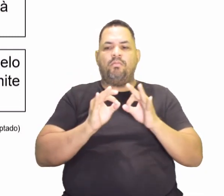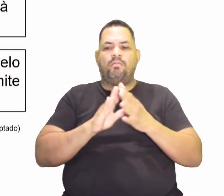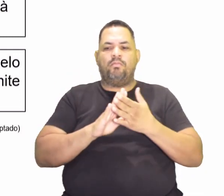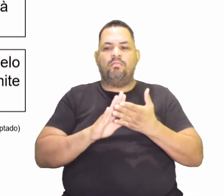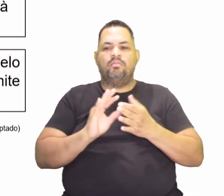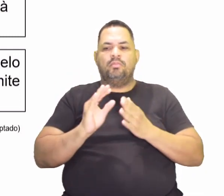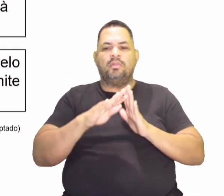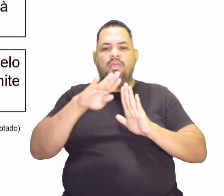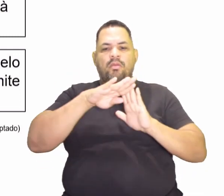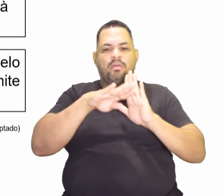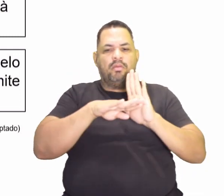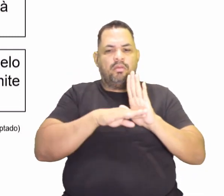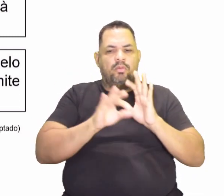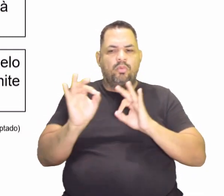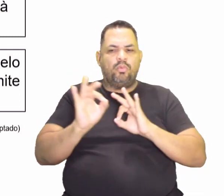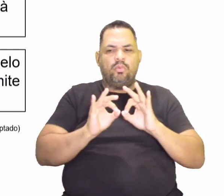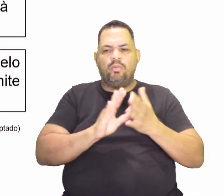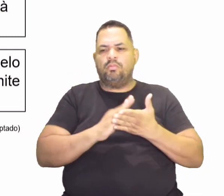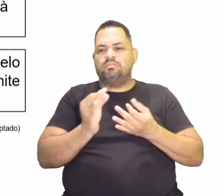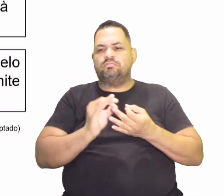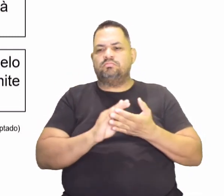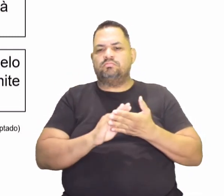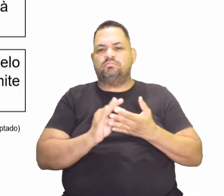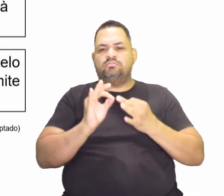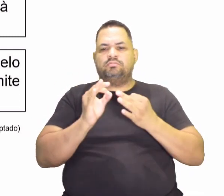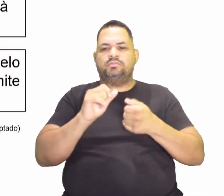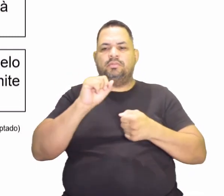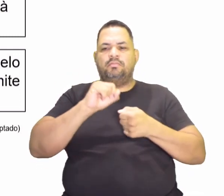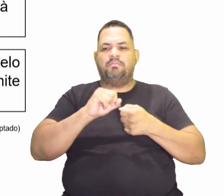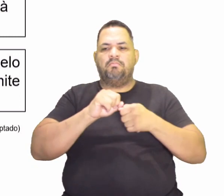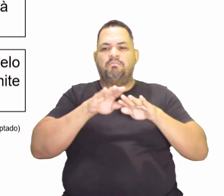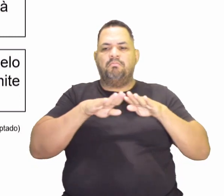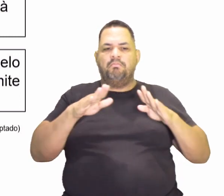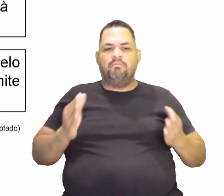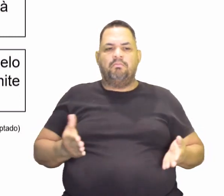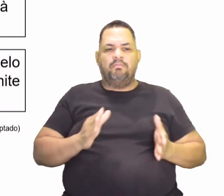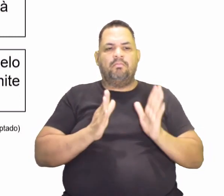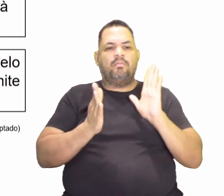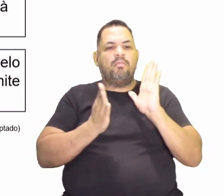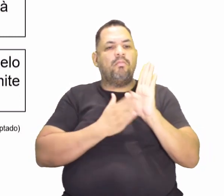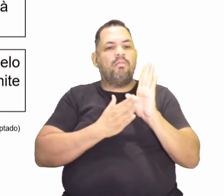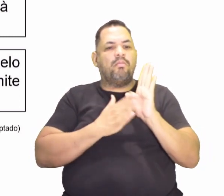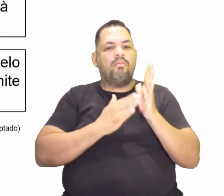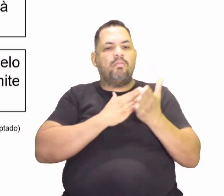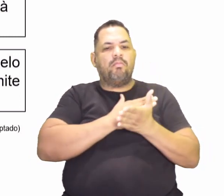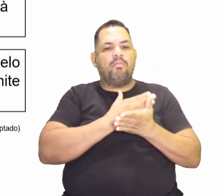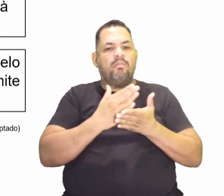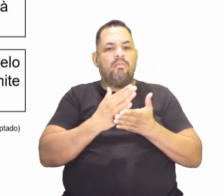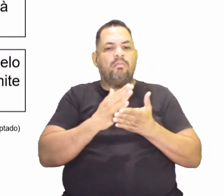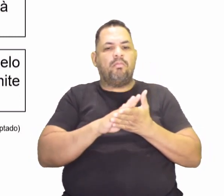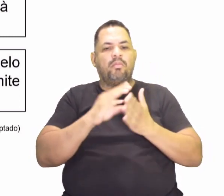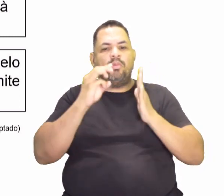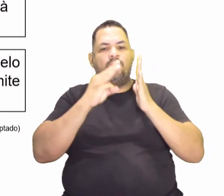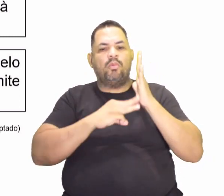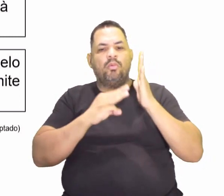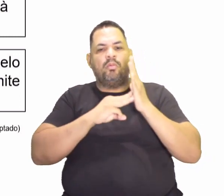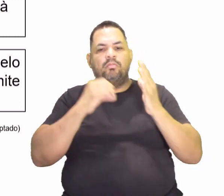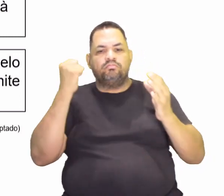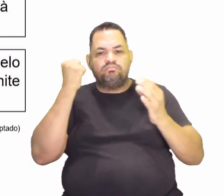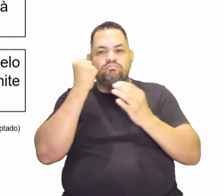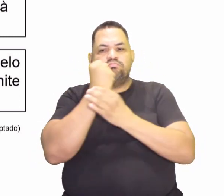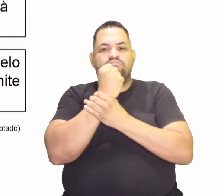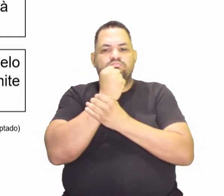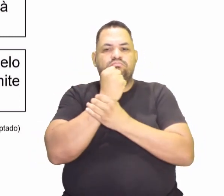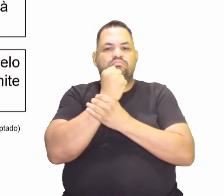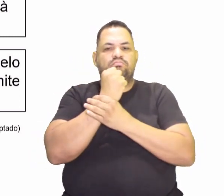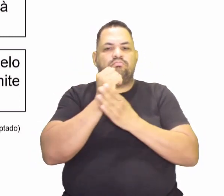cursinho, o tutorial. Como você fez aquela mesa? Eu gostei. Ó, propósito inicial, encontrar um método seguro. Tá